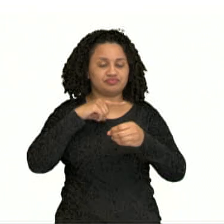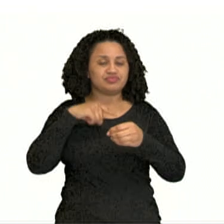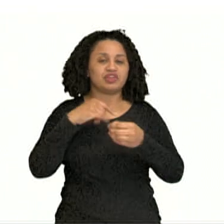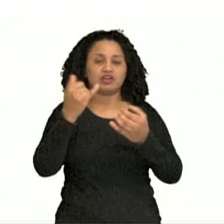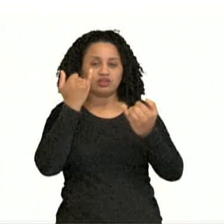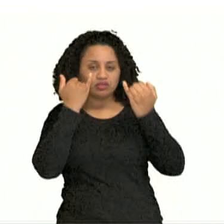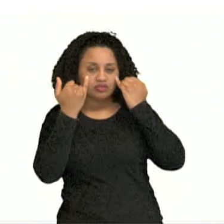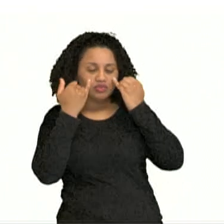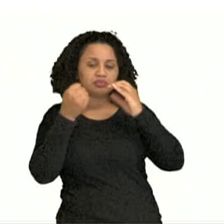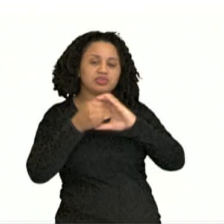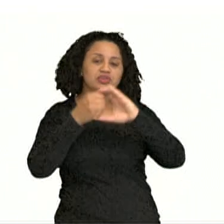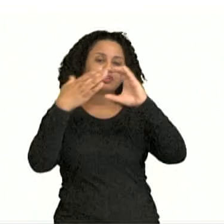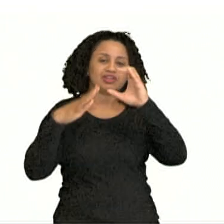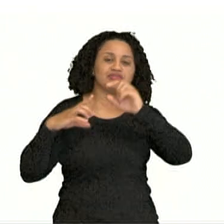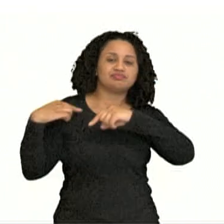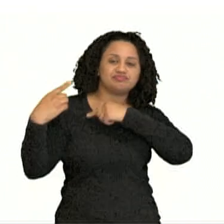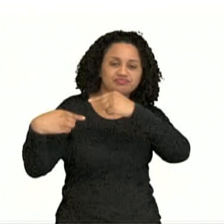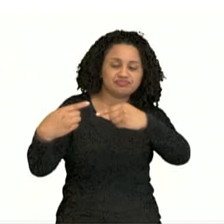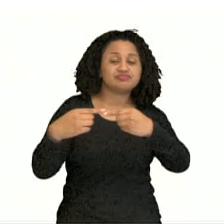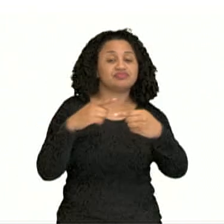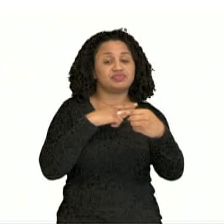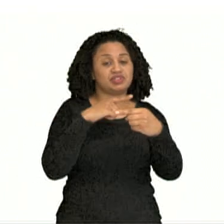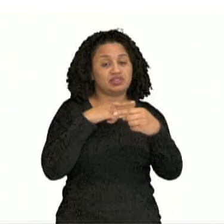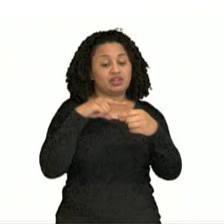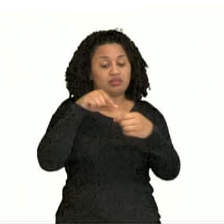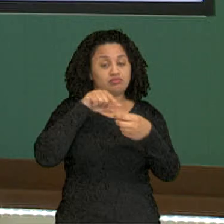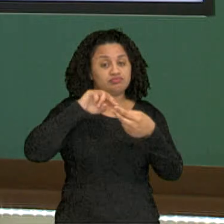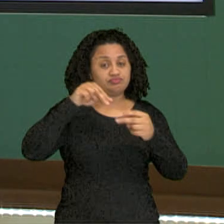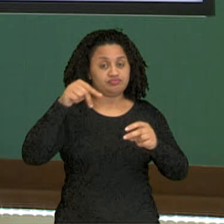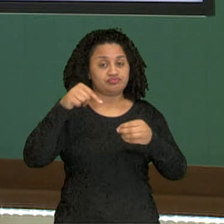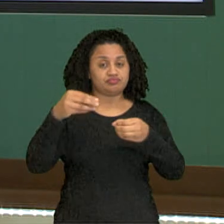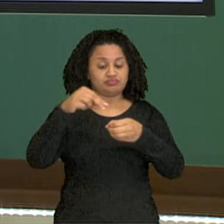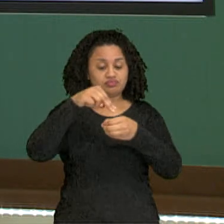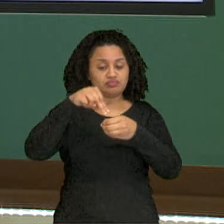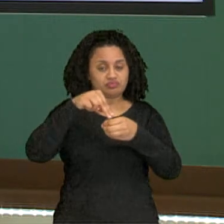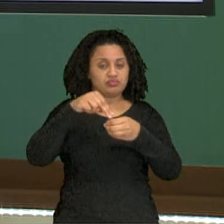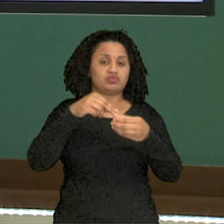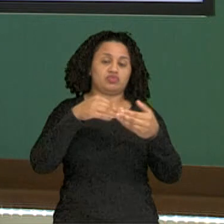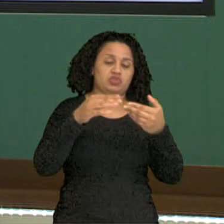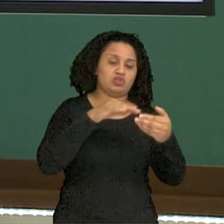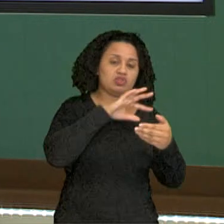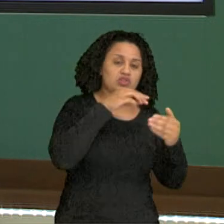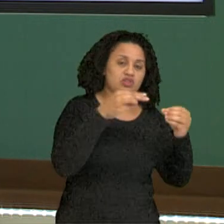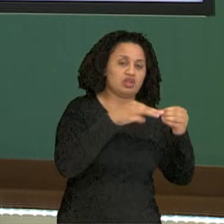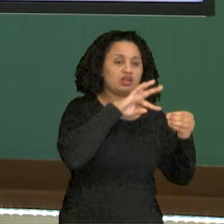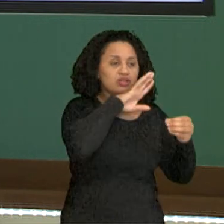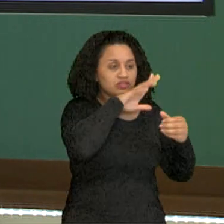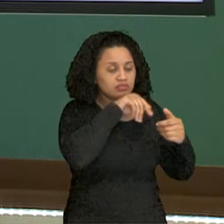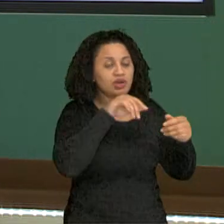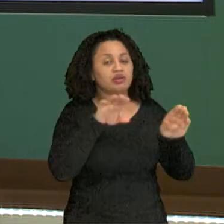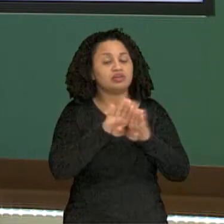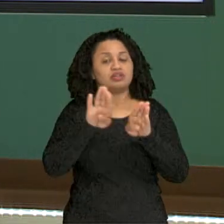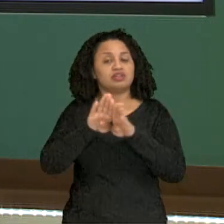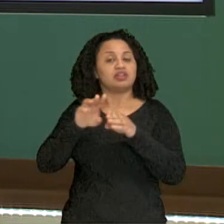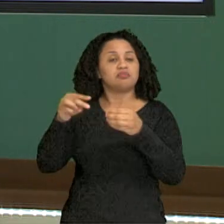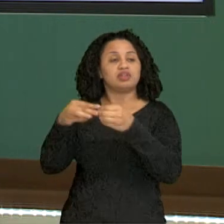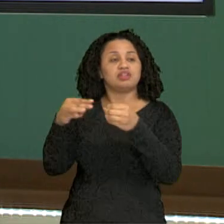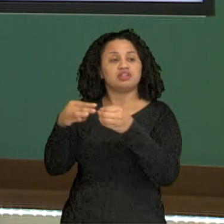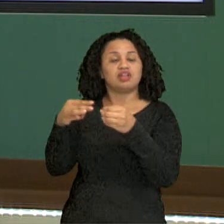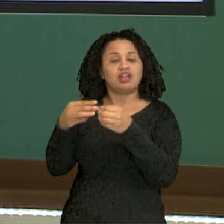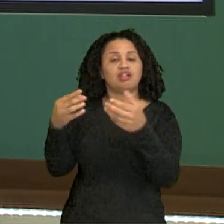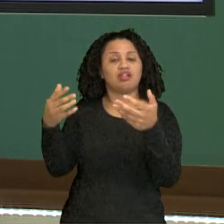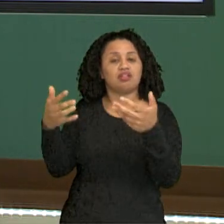características hereditárias e faz o comando das atividades celulares. Ok, tanto animal quanto vegetal possuem. E o